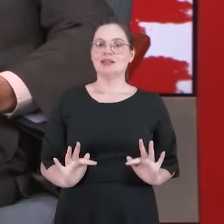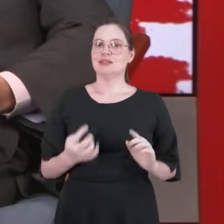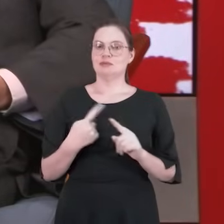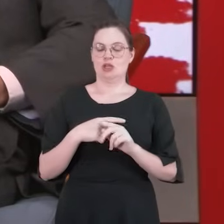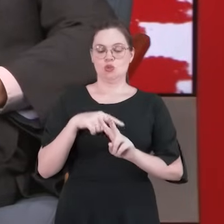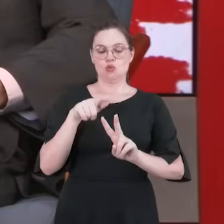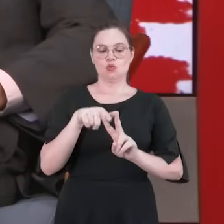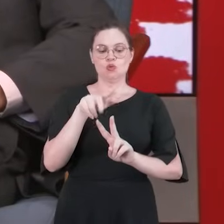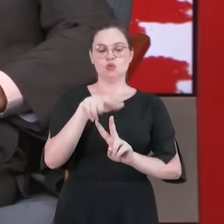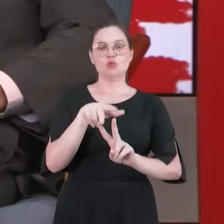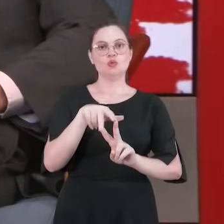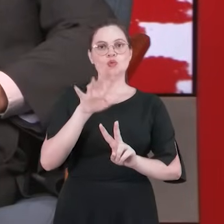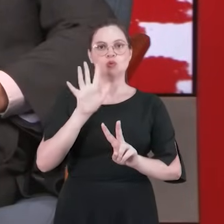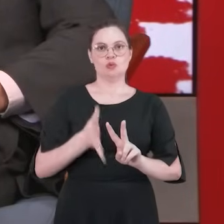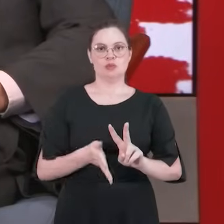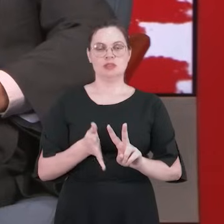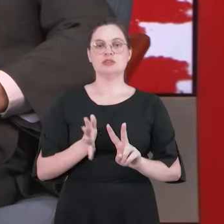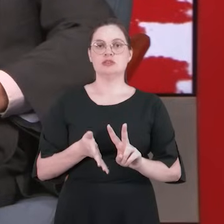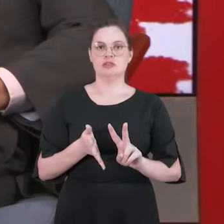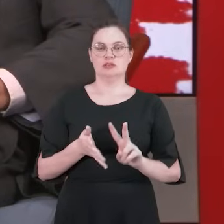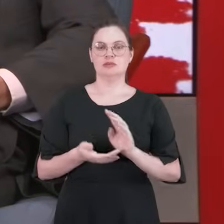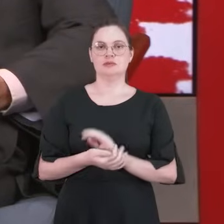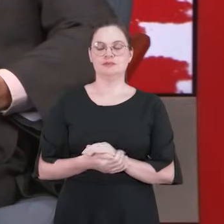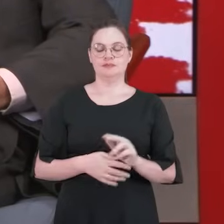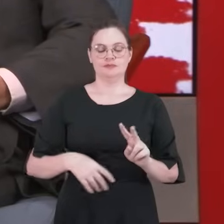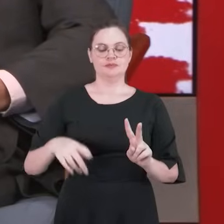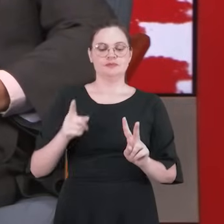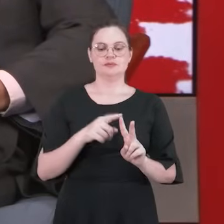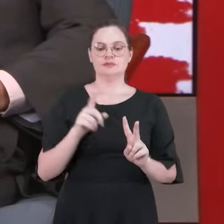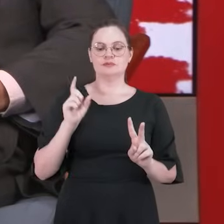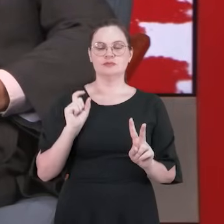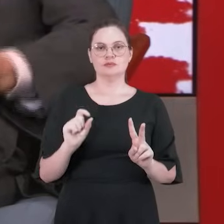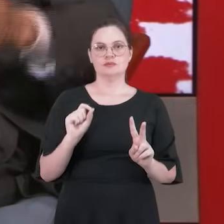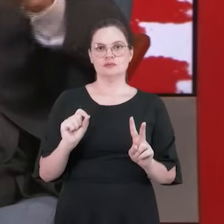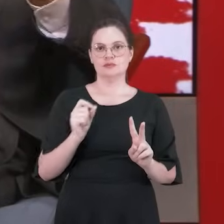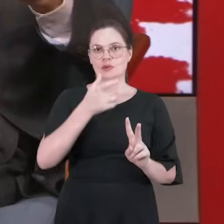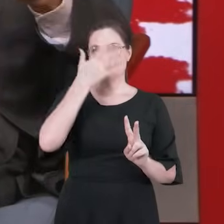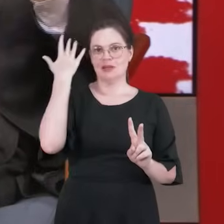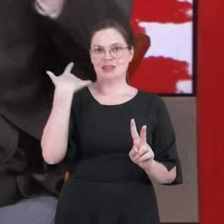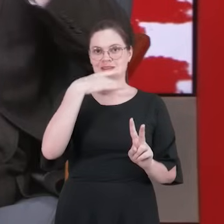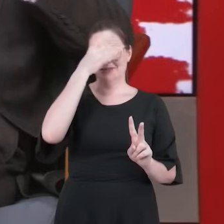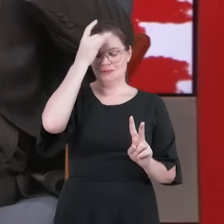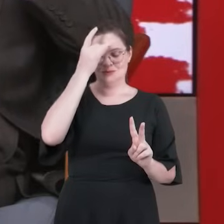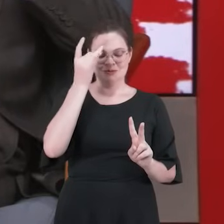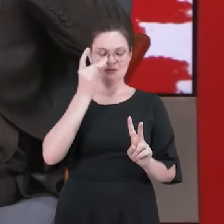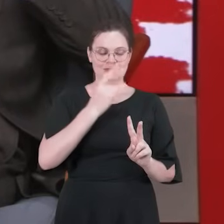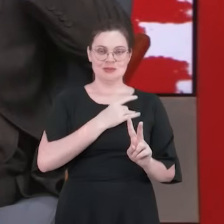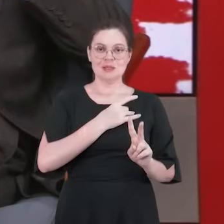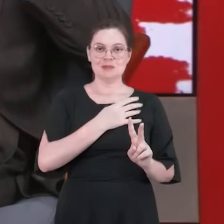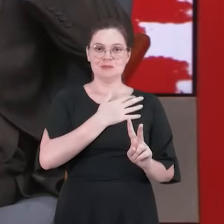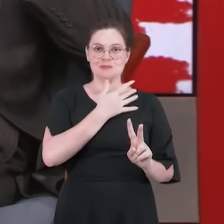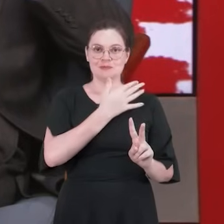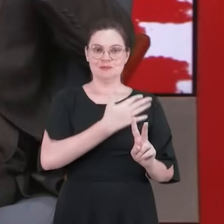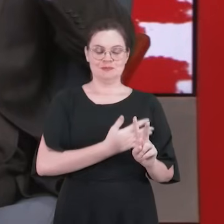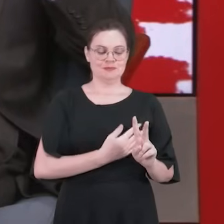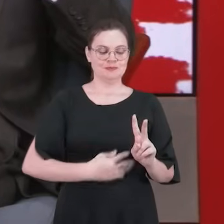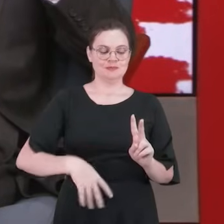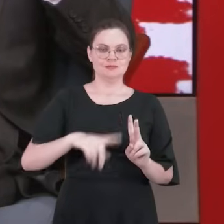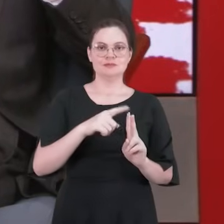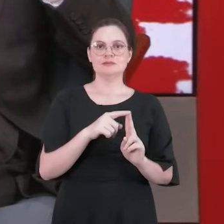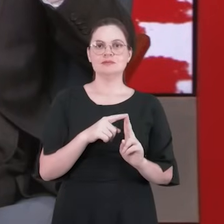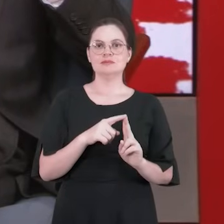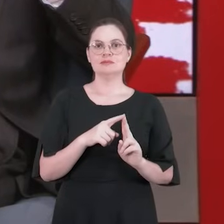era conhecido em outros lugares, que era o batismo com o Espírito Santo e